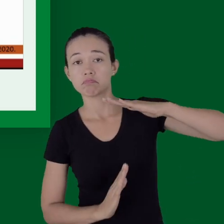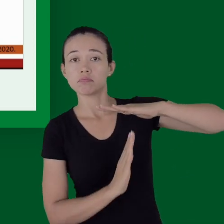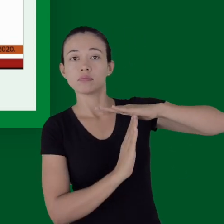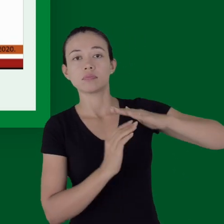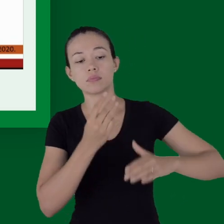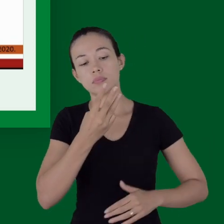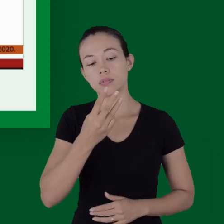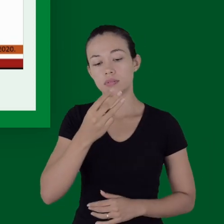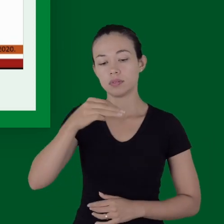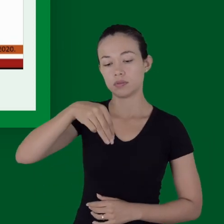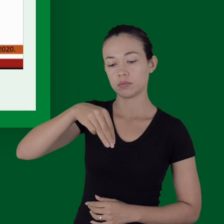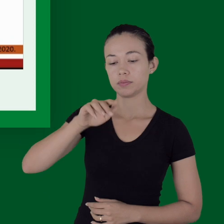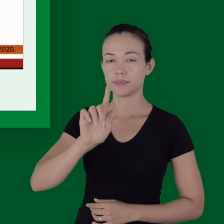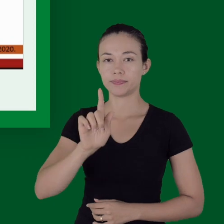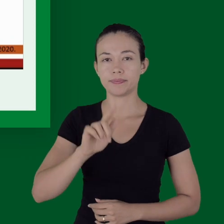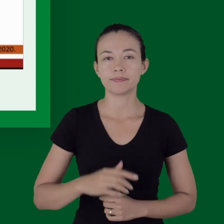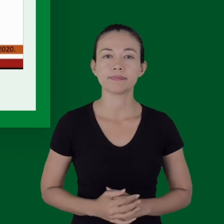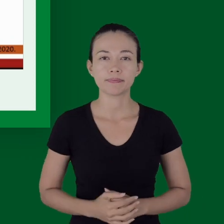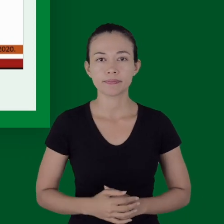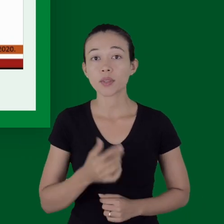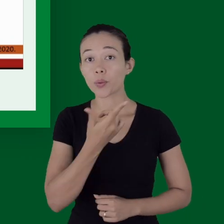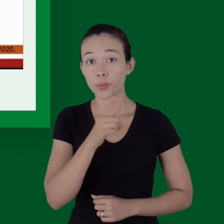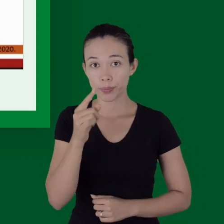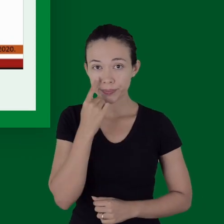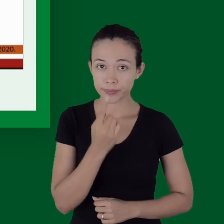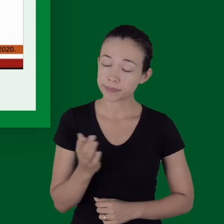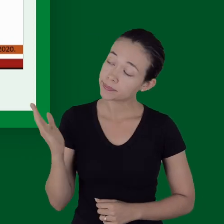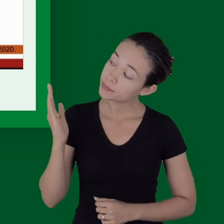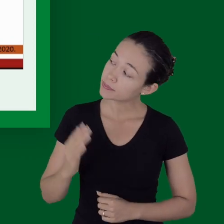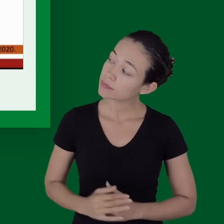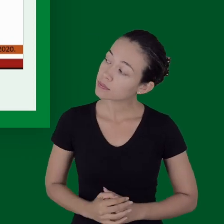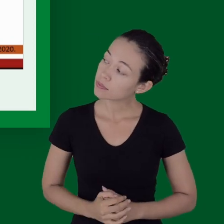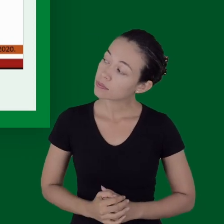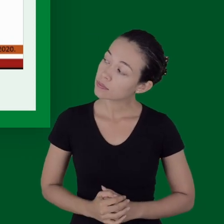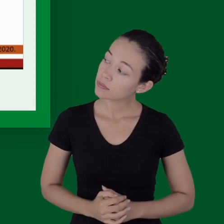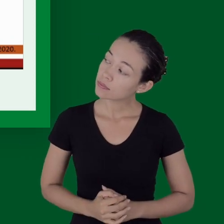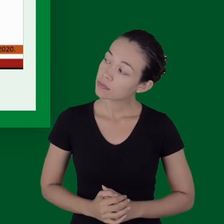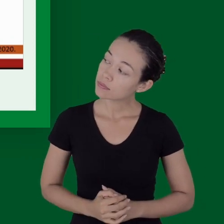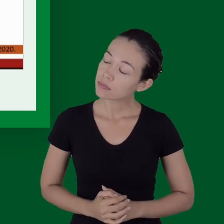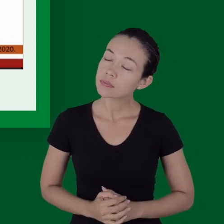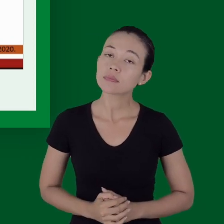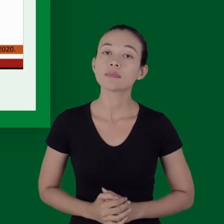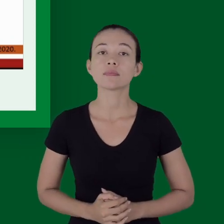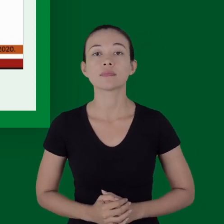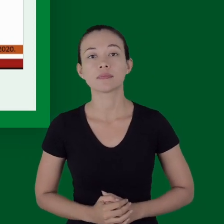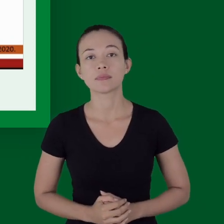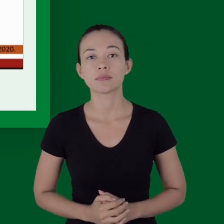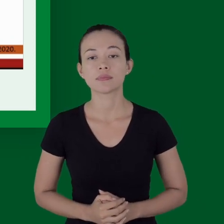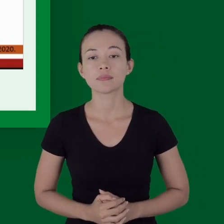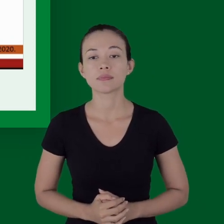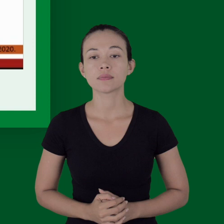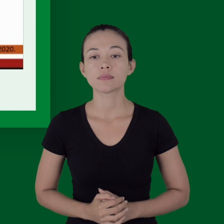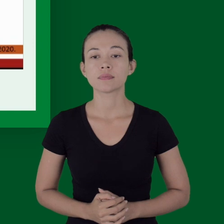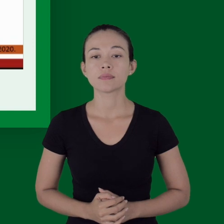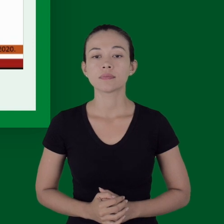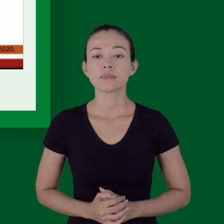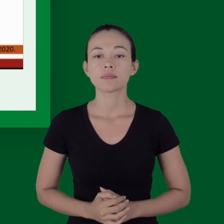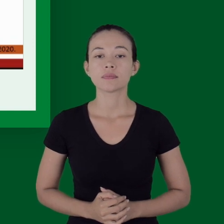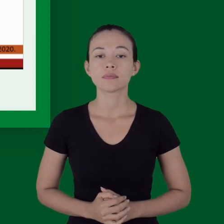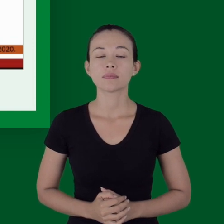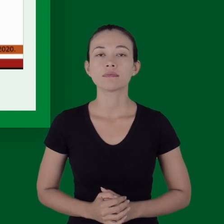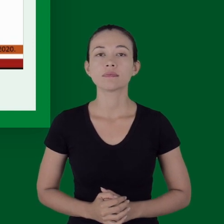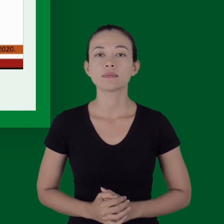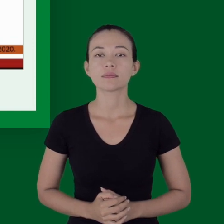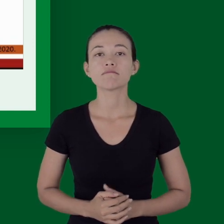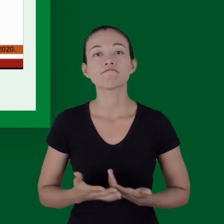O sulfato de magnésio é outra droga. Ele vai ser indicado na TV polimórfica, que é o